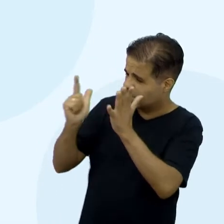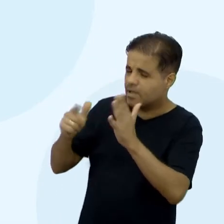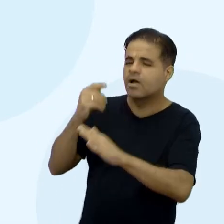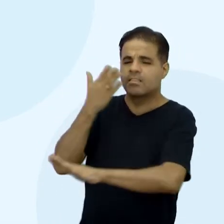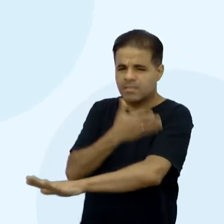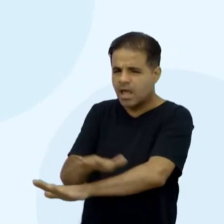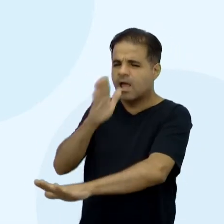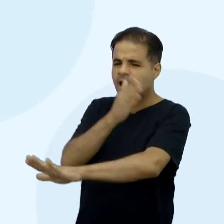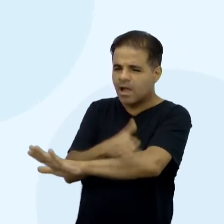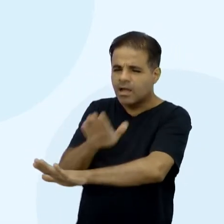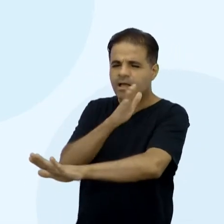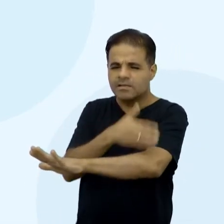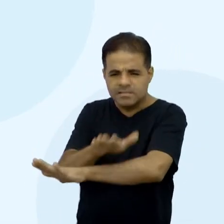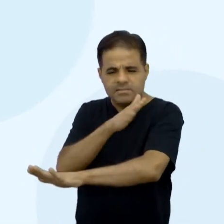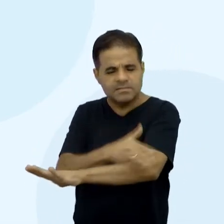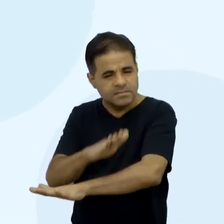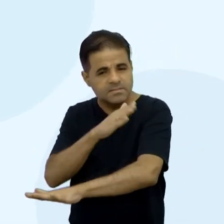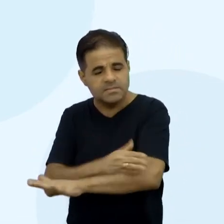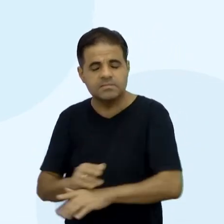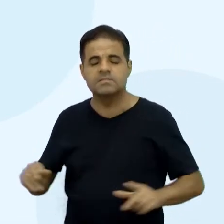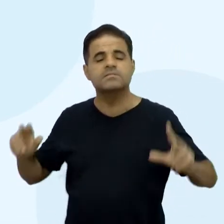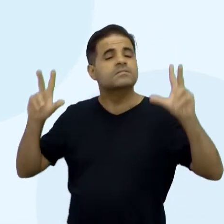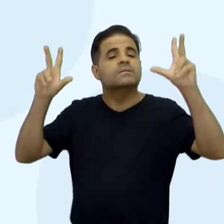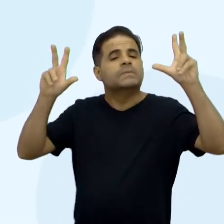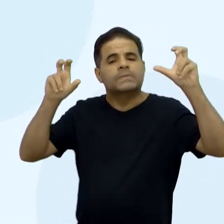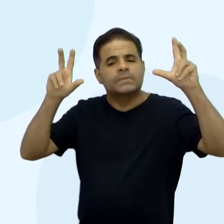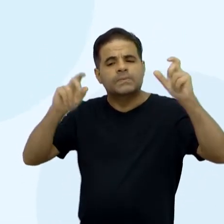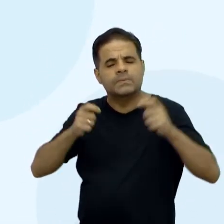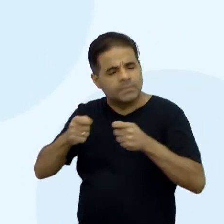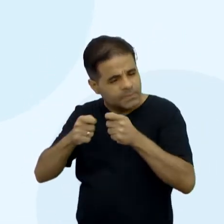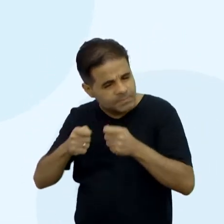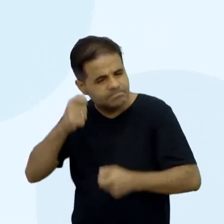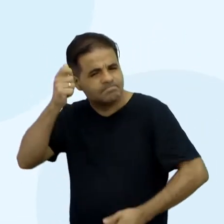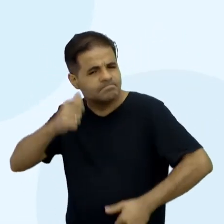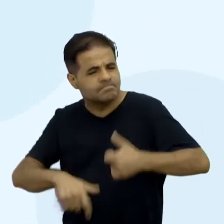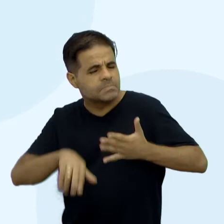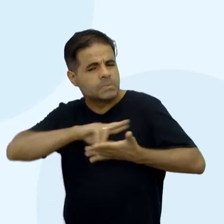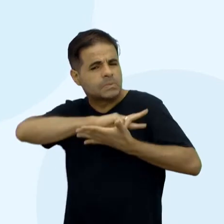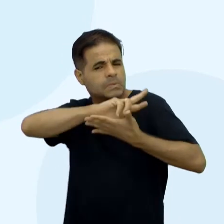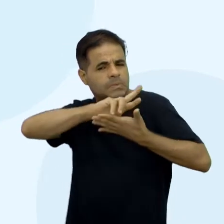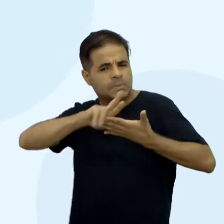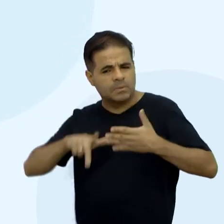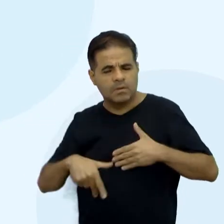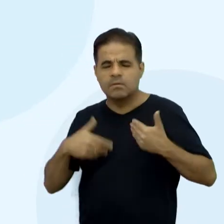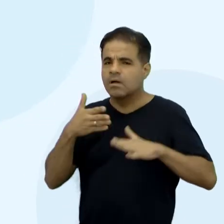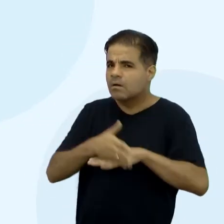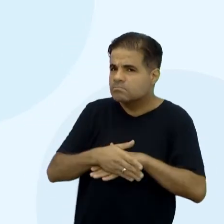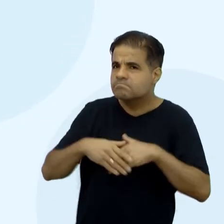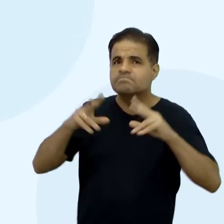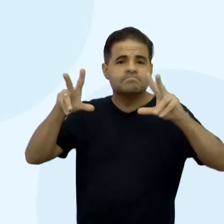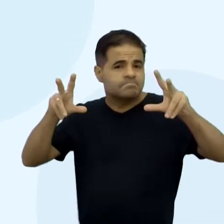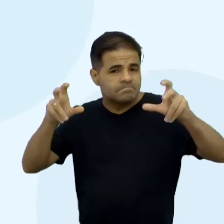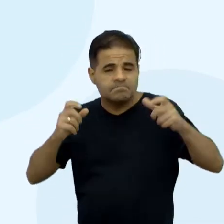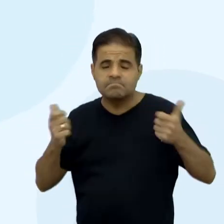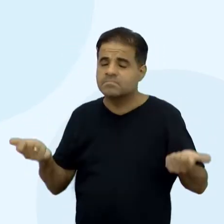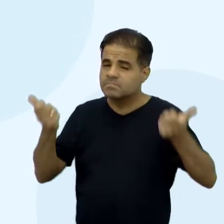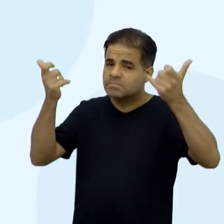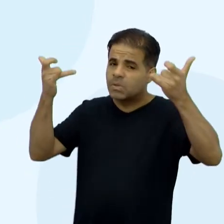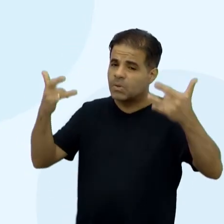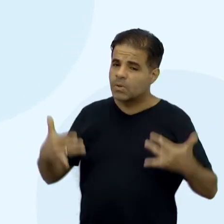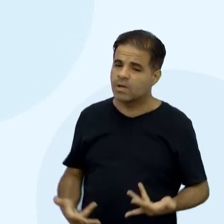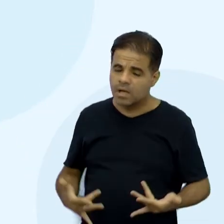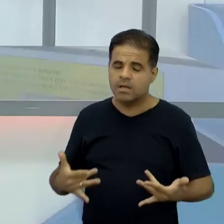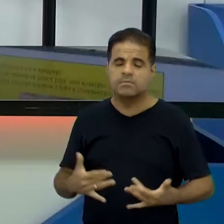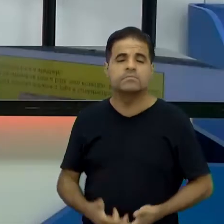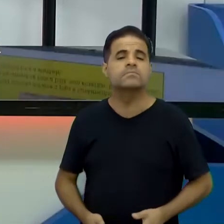a treinar. Né? E o título instiga, né? Não é? Então, quantas vezes você está passando por alguma matéria, no caso aqui específico, né?